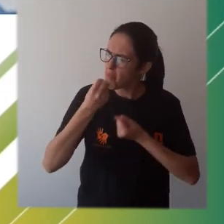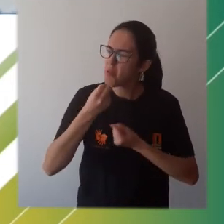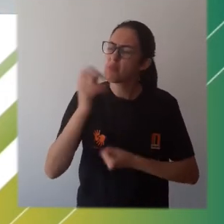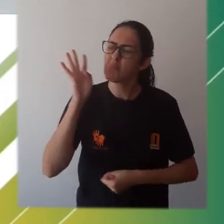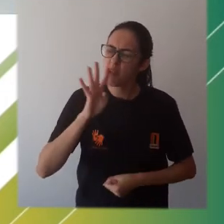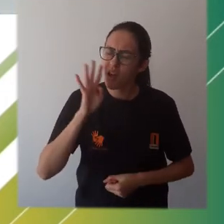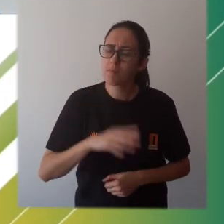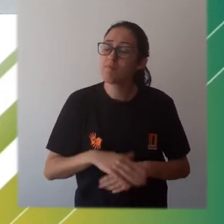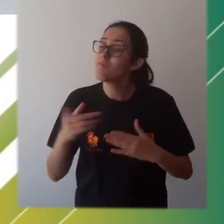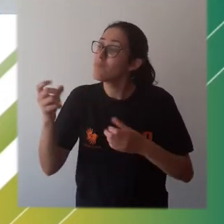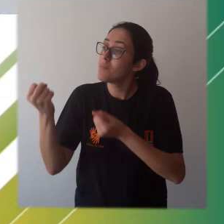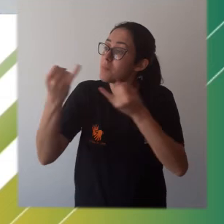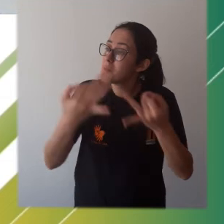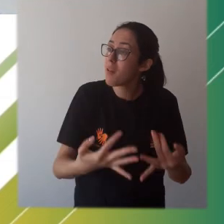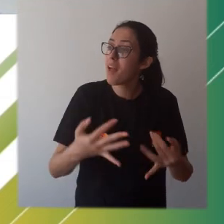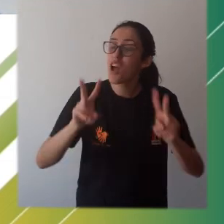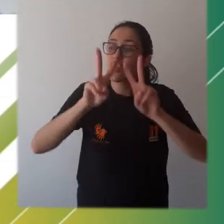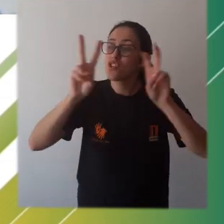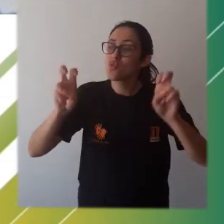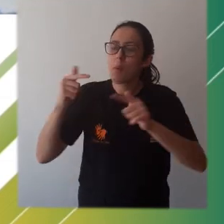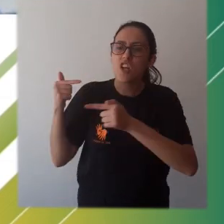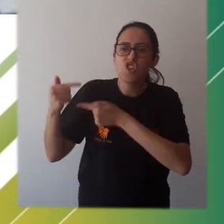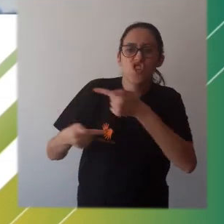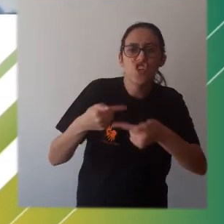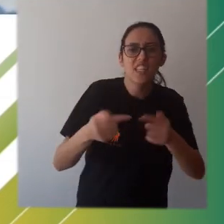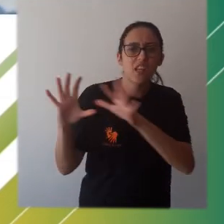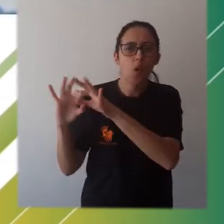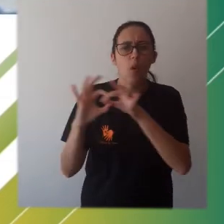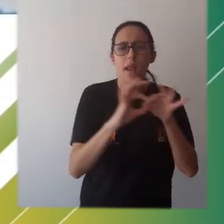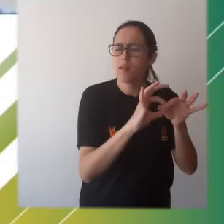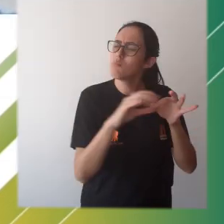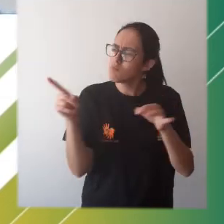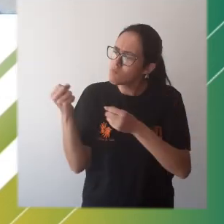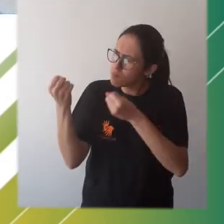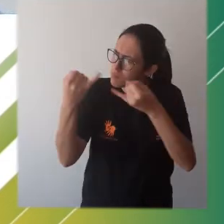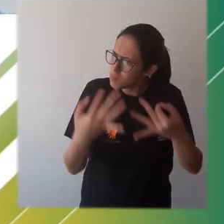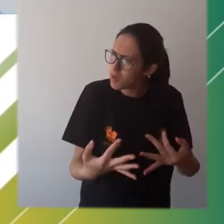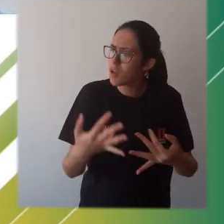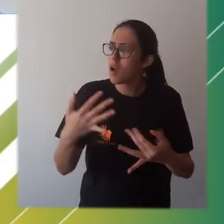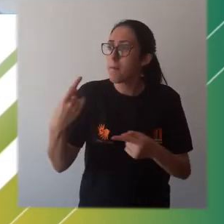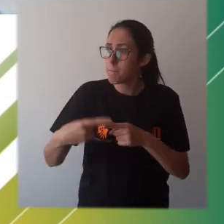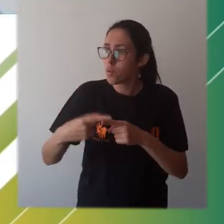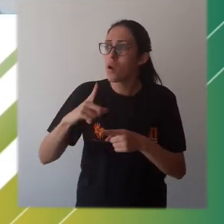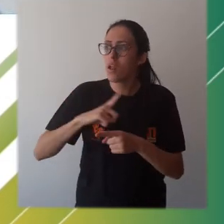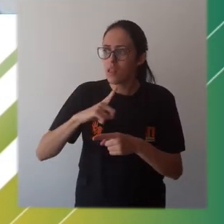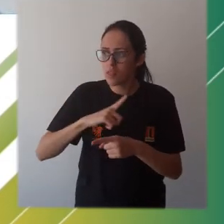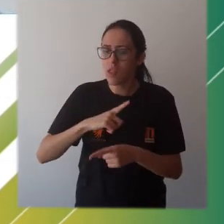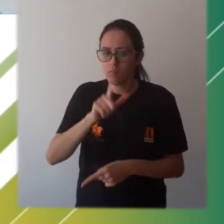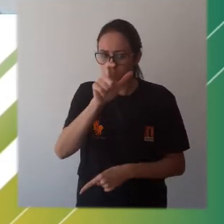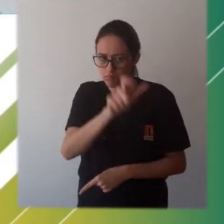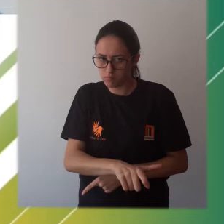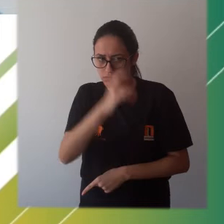Paraná. Bom, vamos falar, Cristiano, do Geração Olímpica. Eu queria que você explicasse, porque o Geração Olímpica, ele pega desde